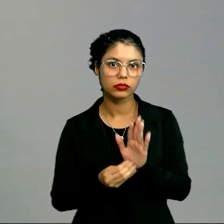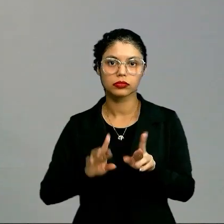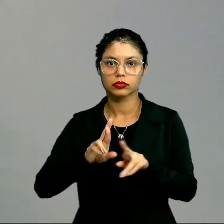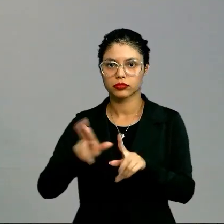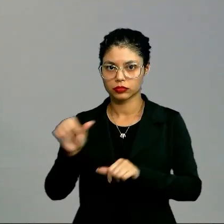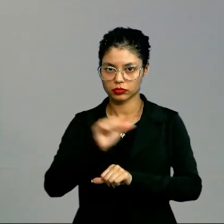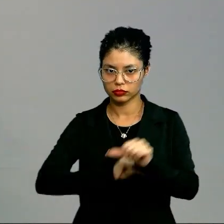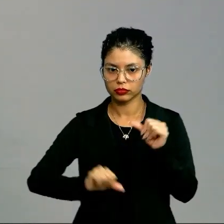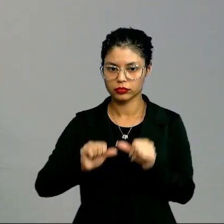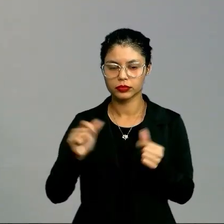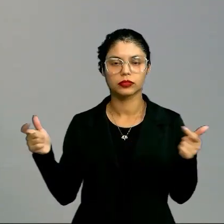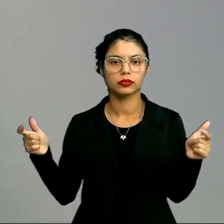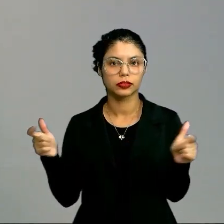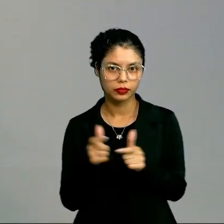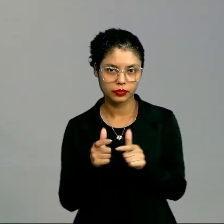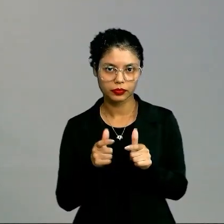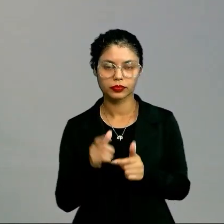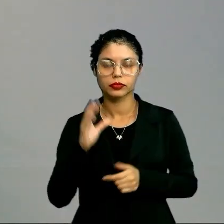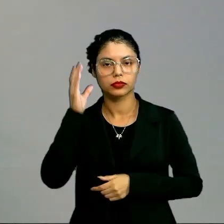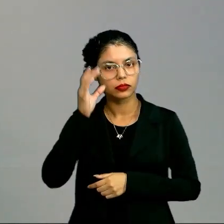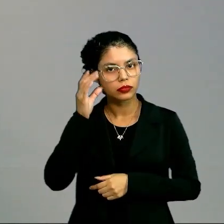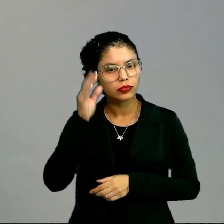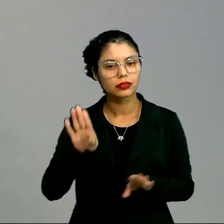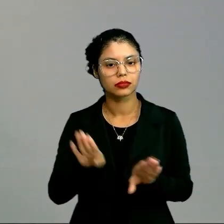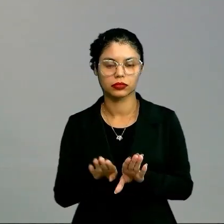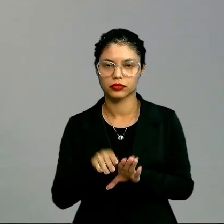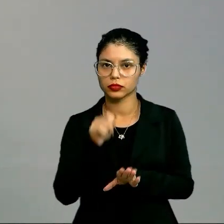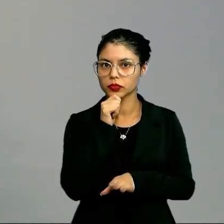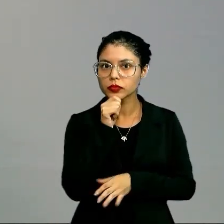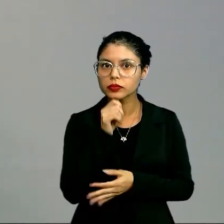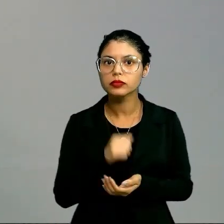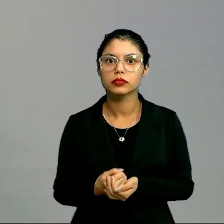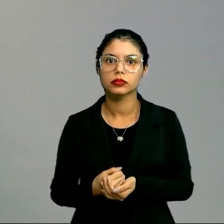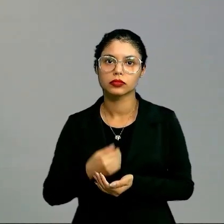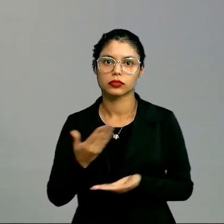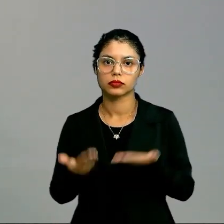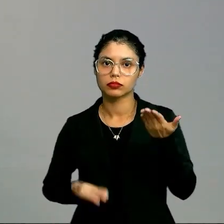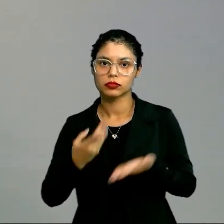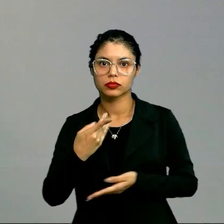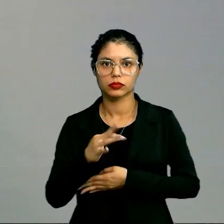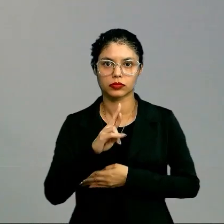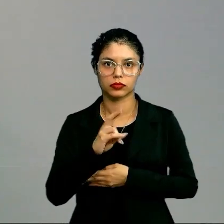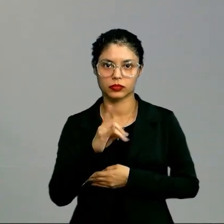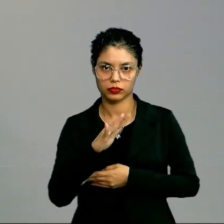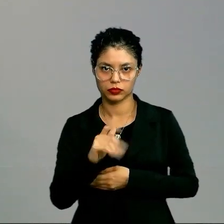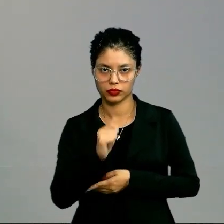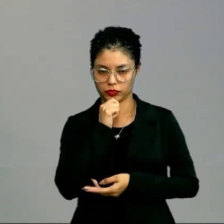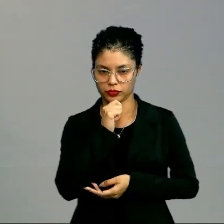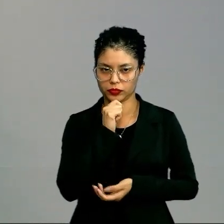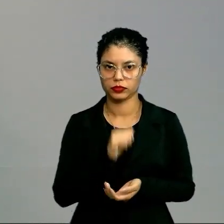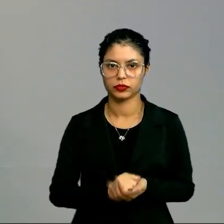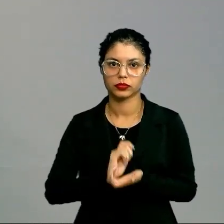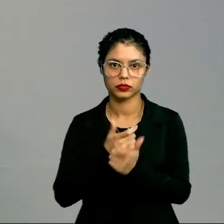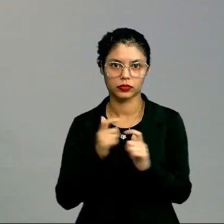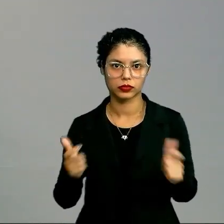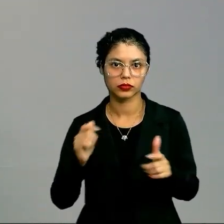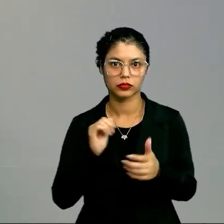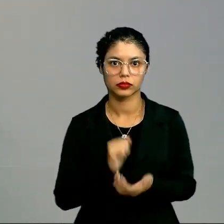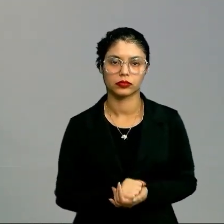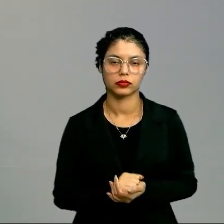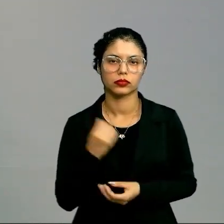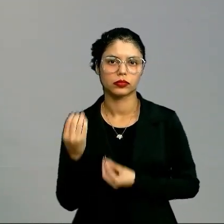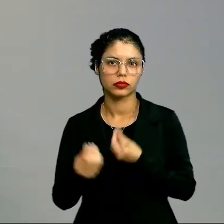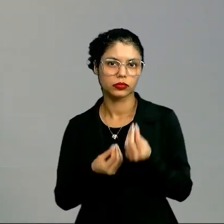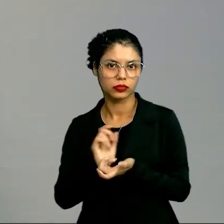quando eu diminuo a concentração, o lado que eu diminuí vai ficar desproporcional. Então, eu preciso aumentar essa concentração. Então, como